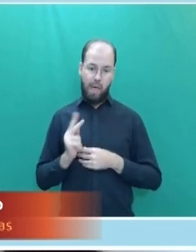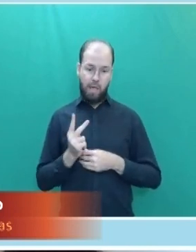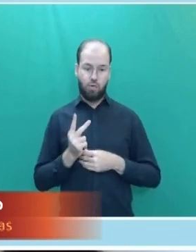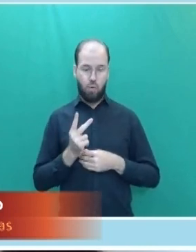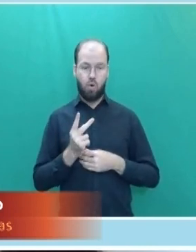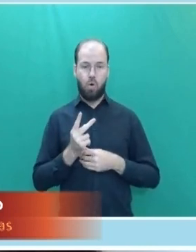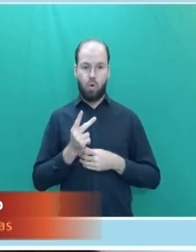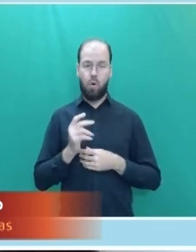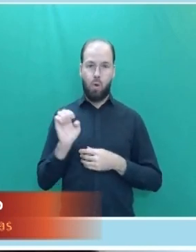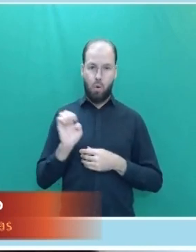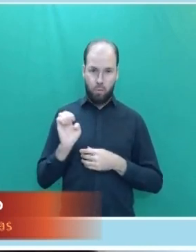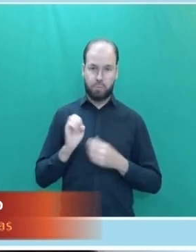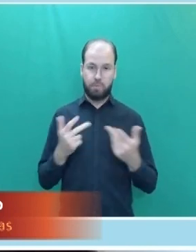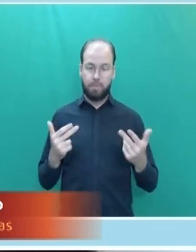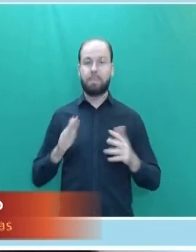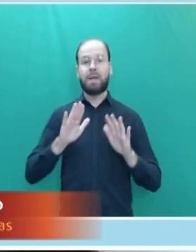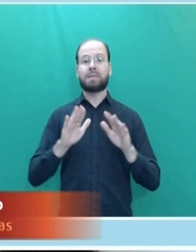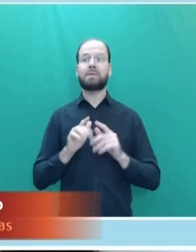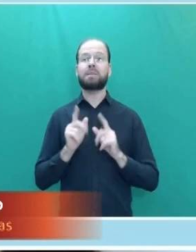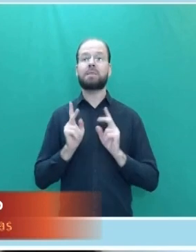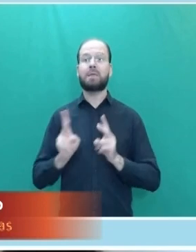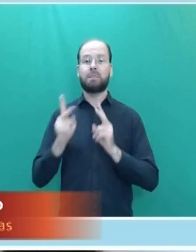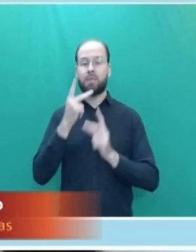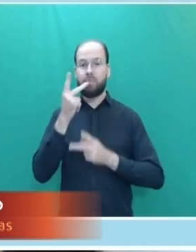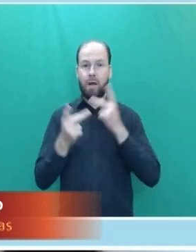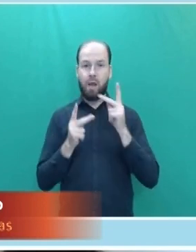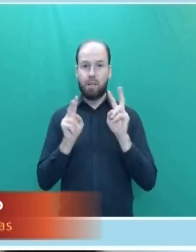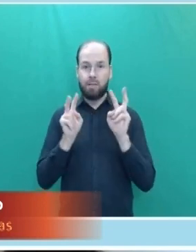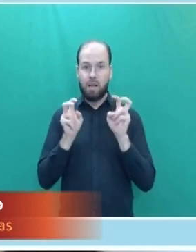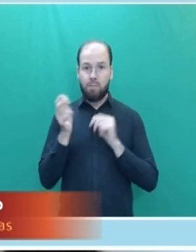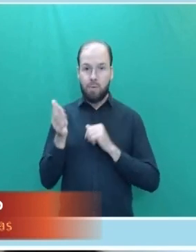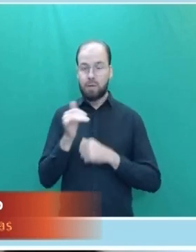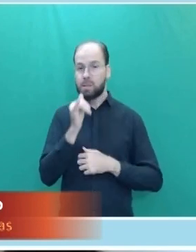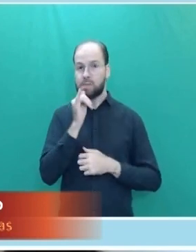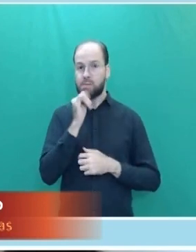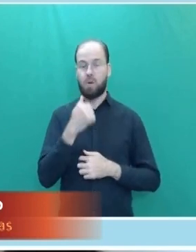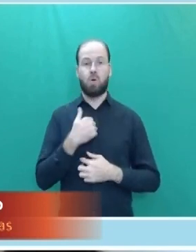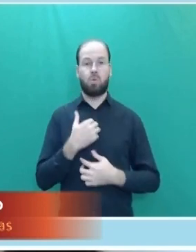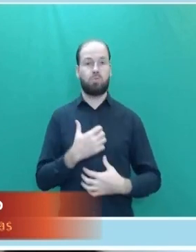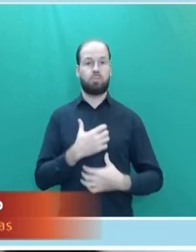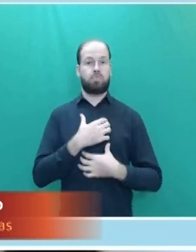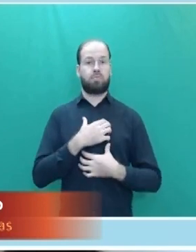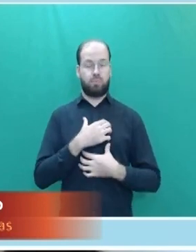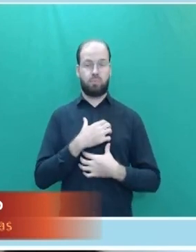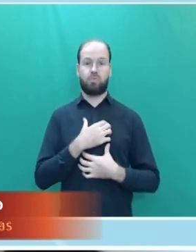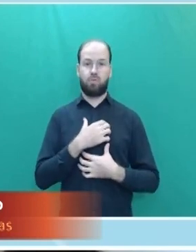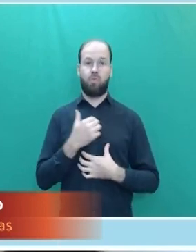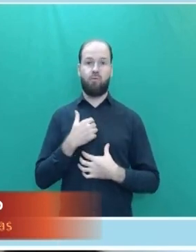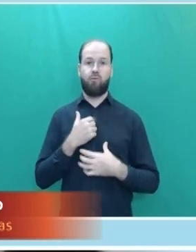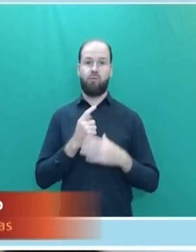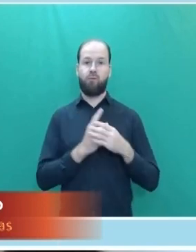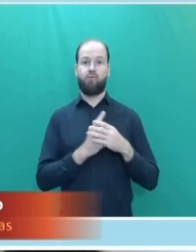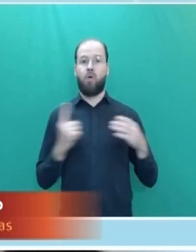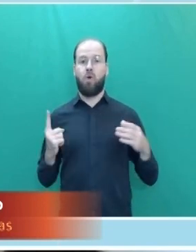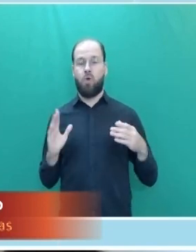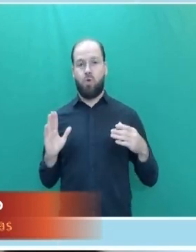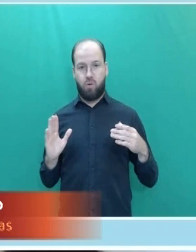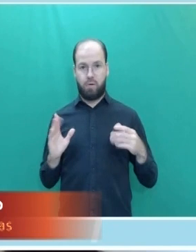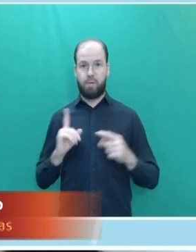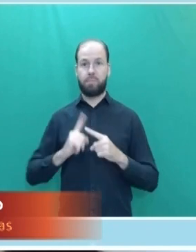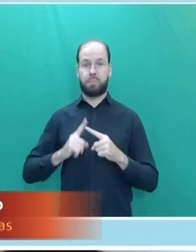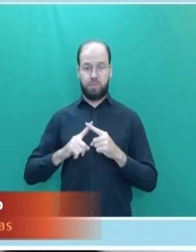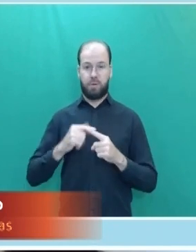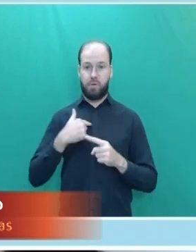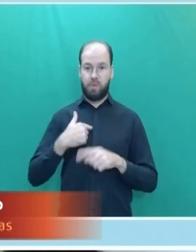sobre isso, né? E quando se usa esse termo, por exemplo, eu me sinto de fora, porque eu faço